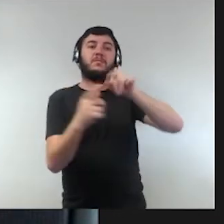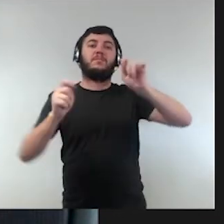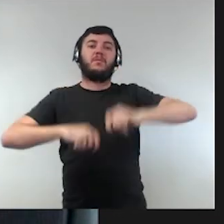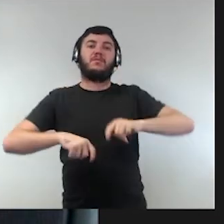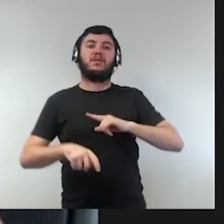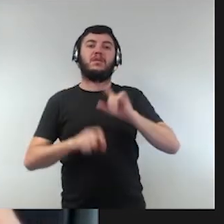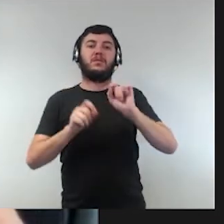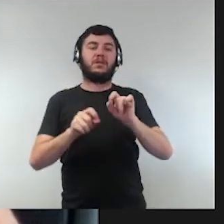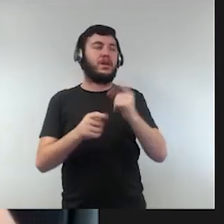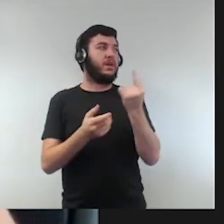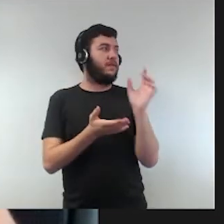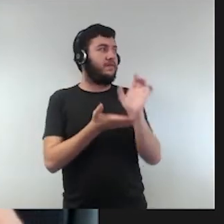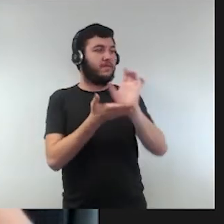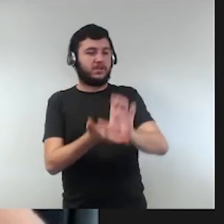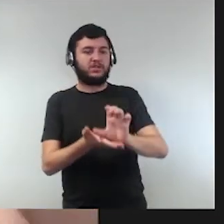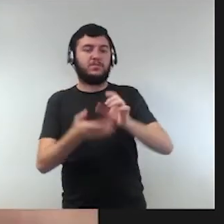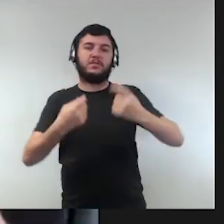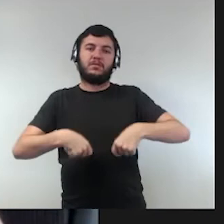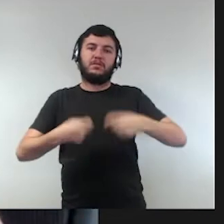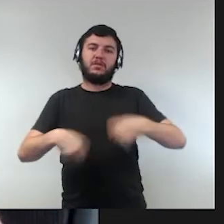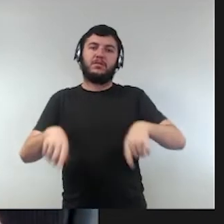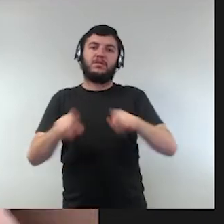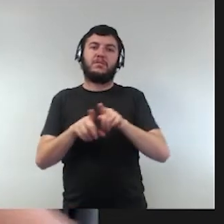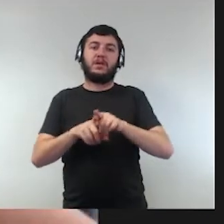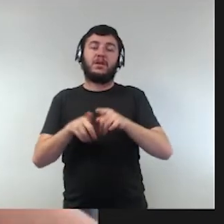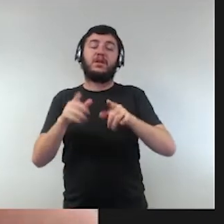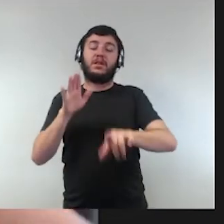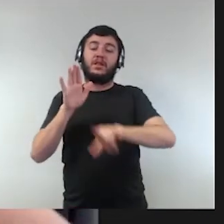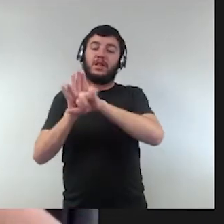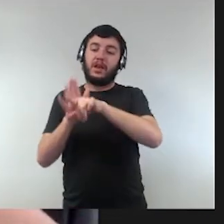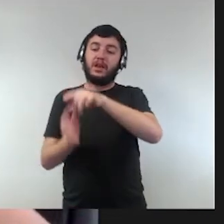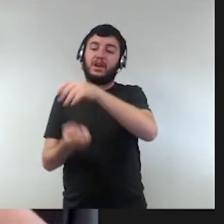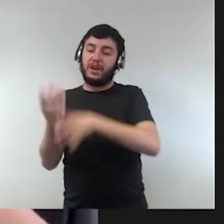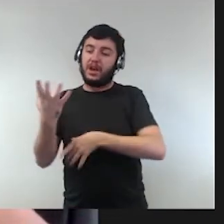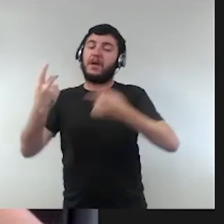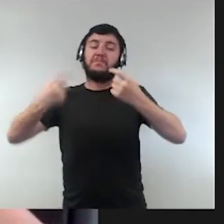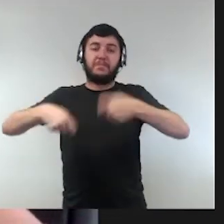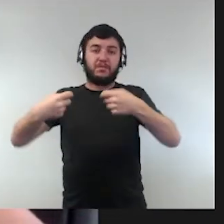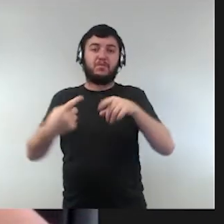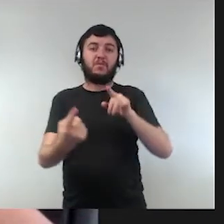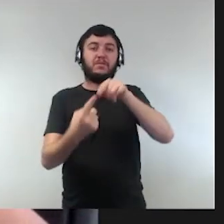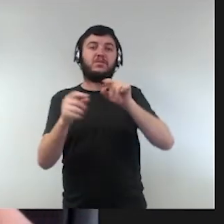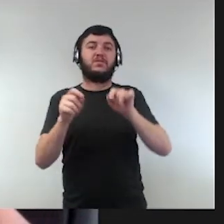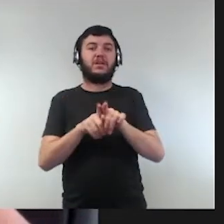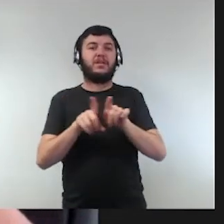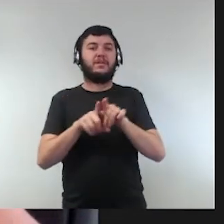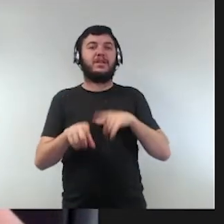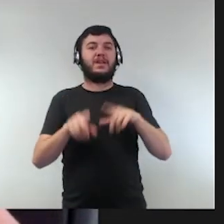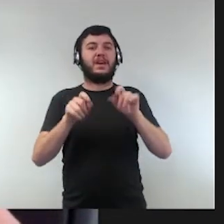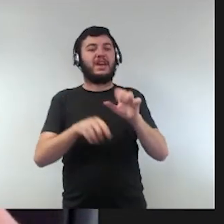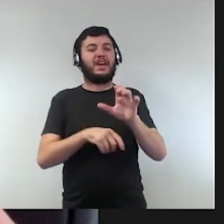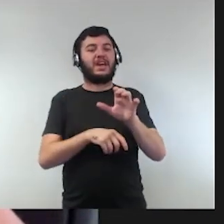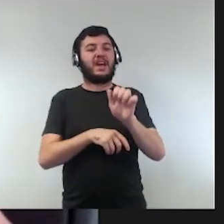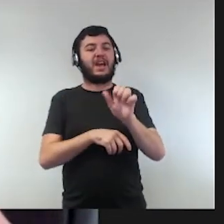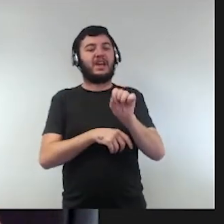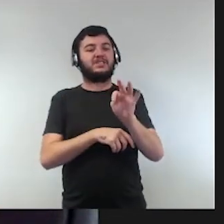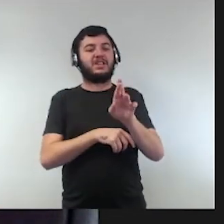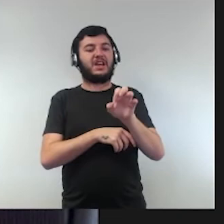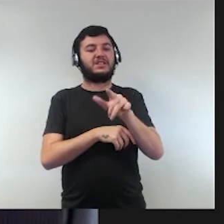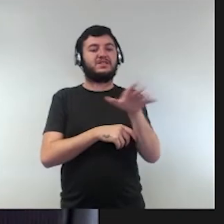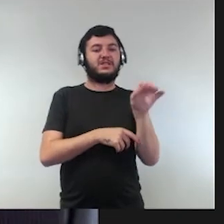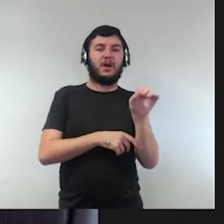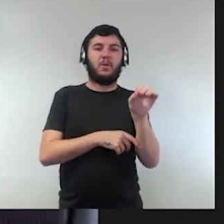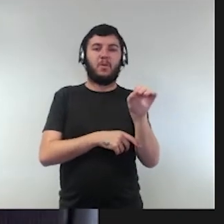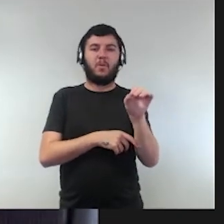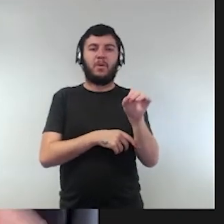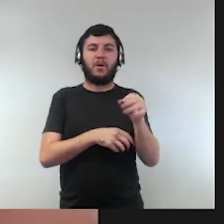tão necessário. Então, é preciso lei para aplicar medidas de castração em municípios, em estado, pelo governo